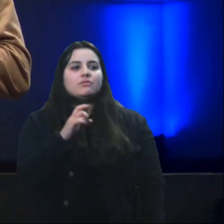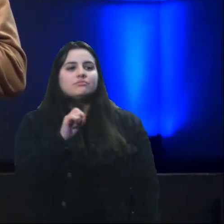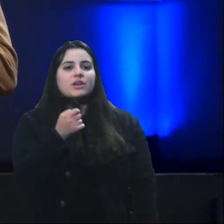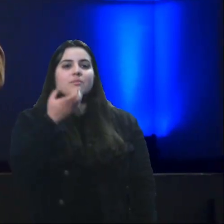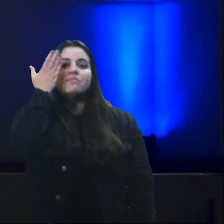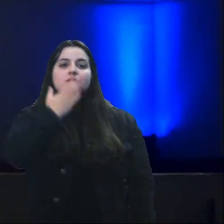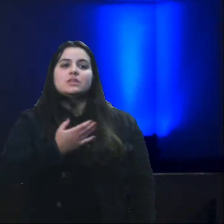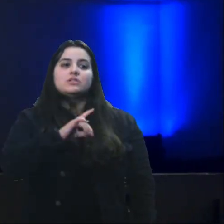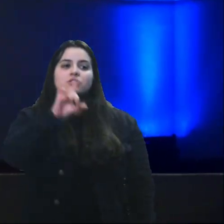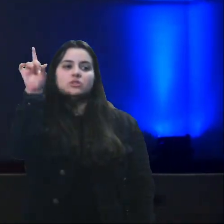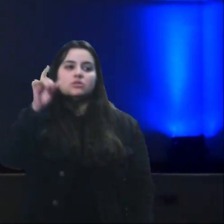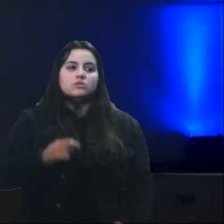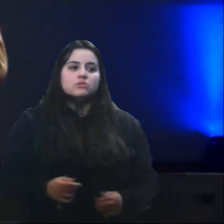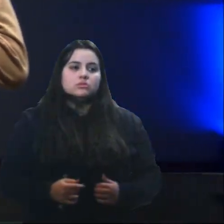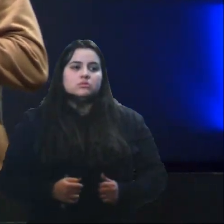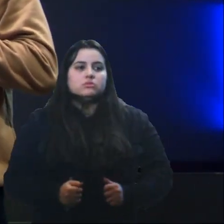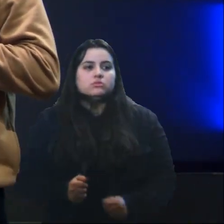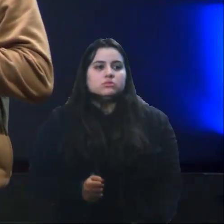Deus.